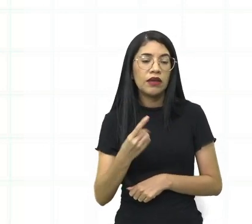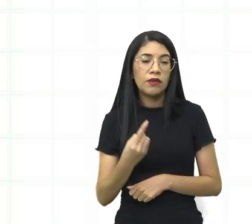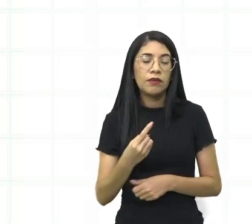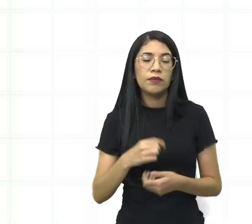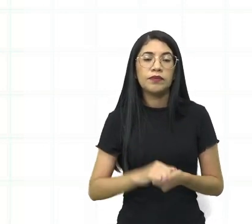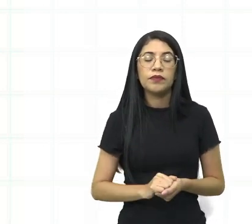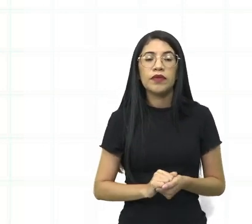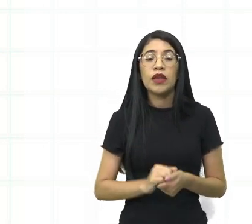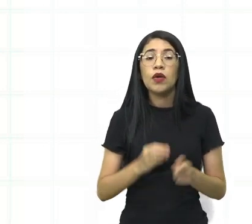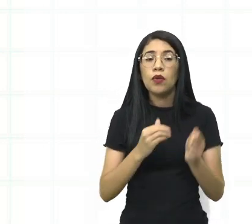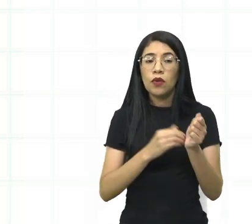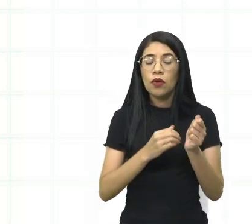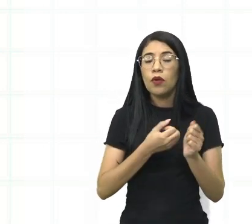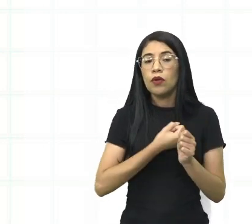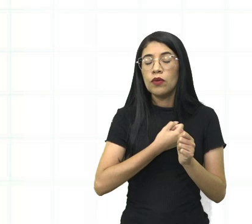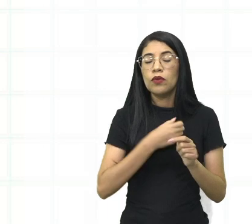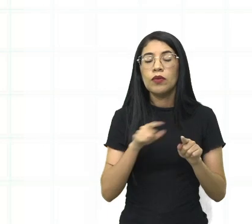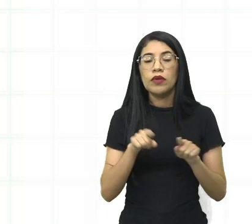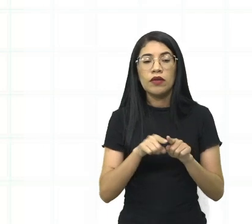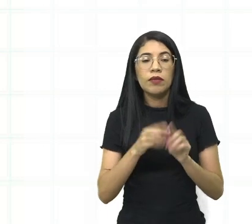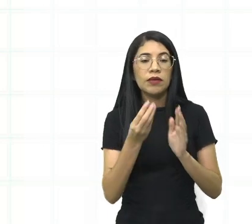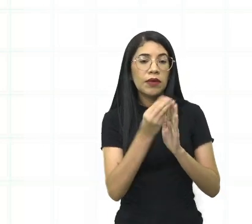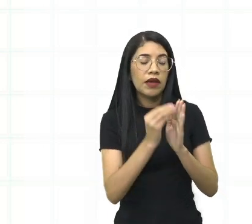continuar? No dia